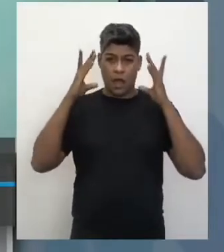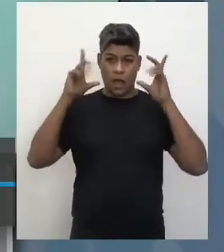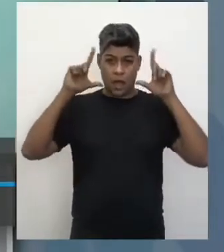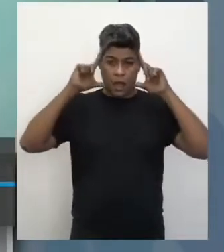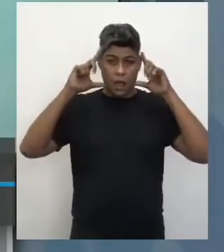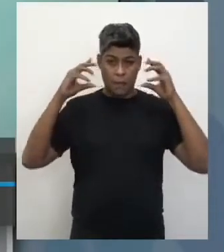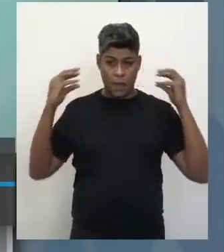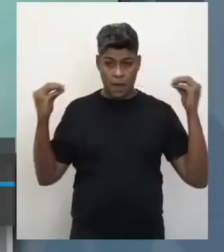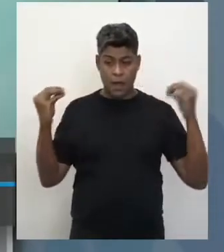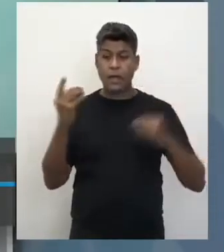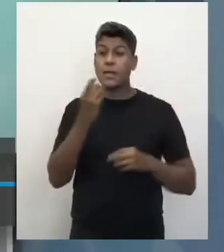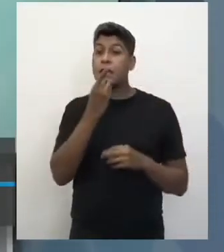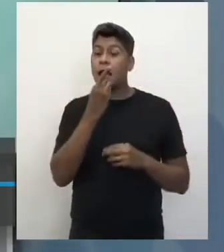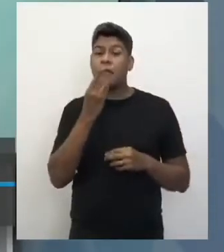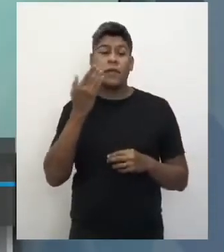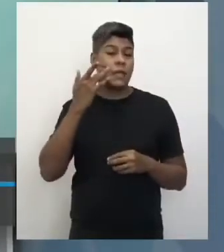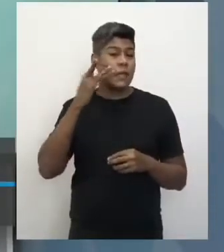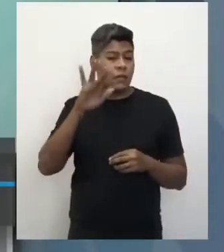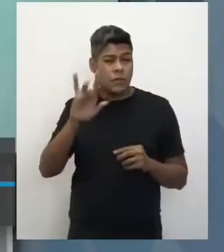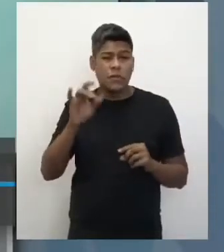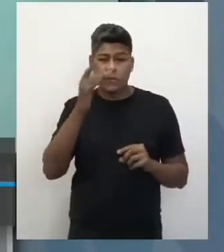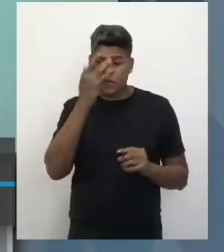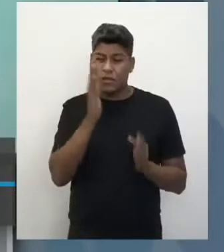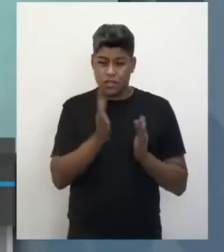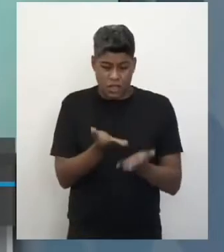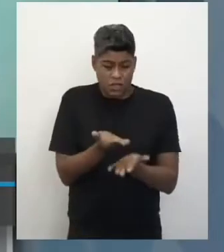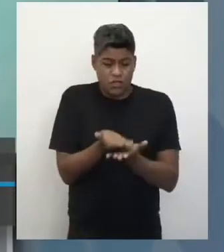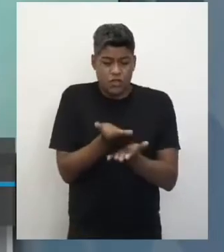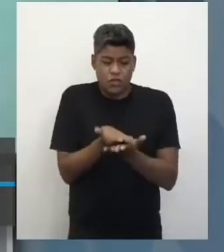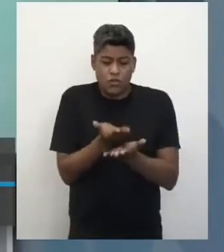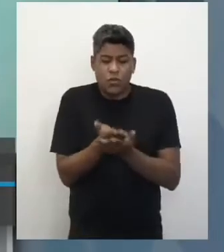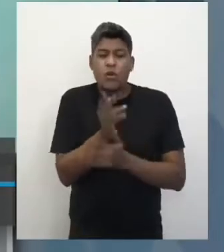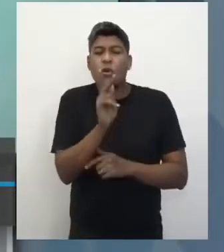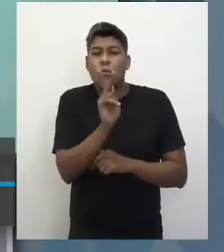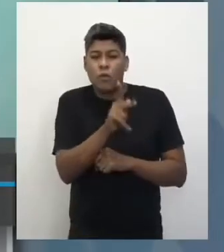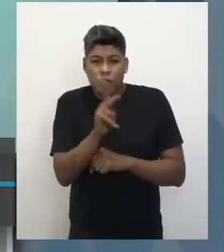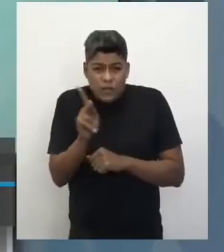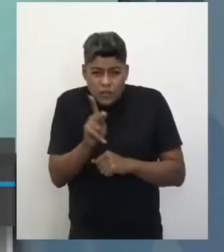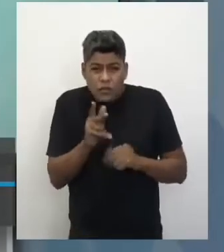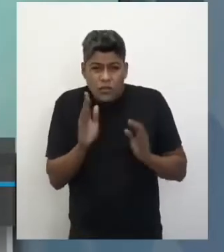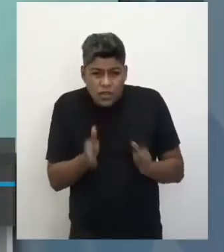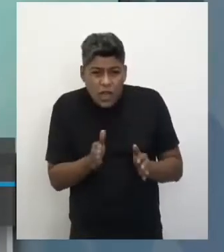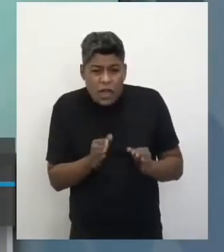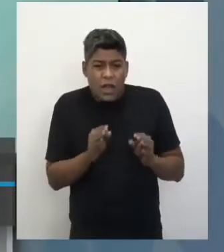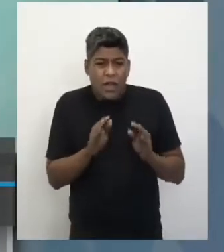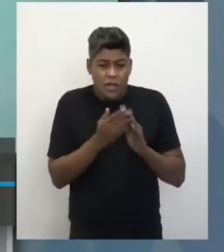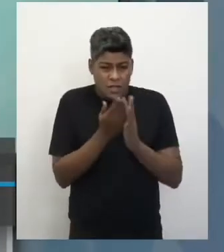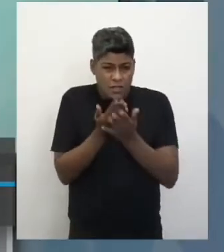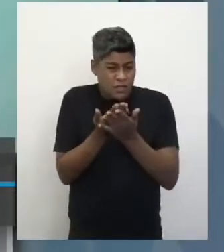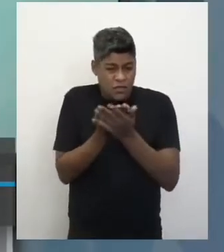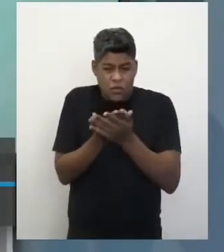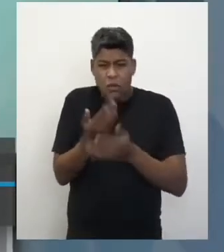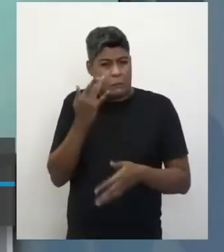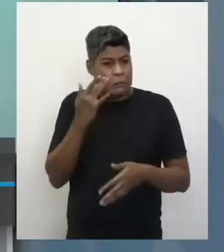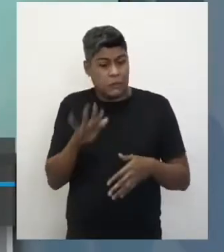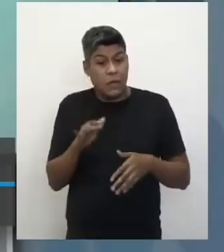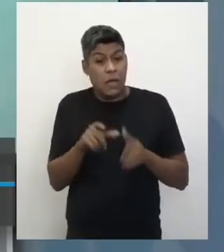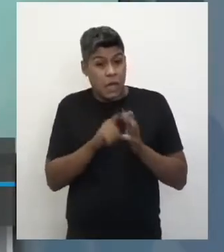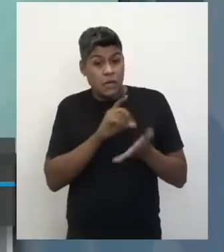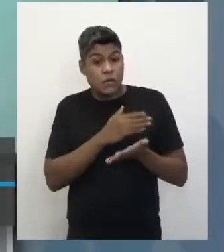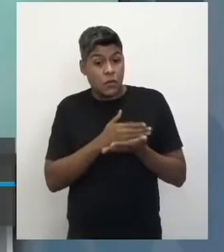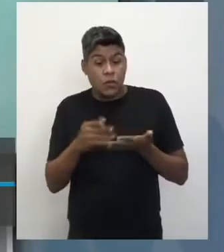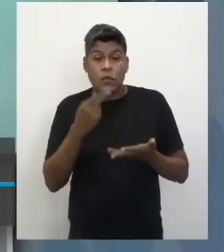não sei se quem já trabalhou com isso, quem não trabalhou, quem o professor já trabalhou com isso na escola, quem não trabalhou. Mas antes de eu começar a